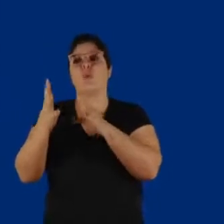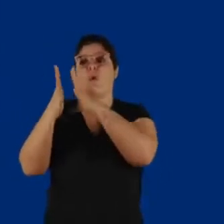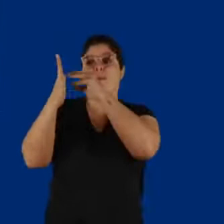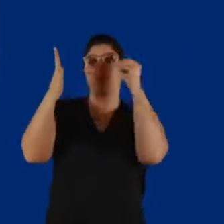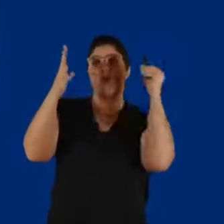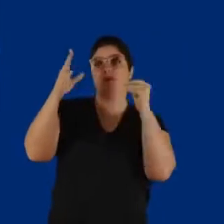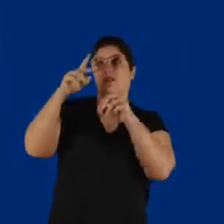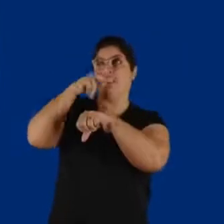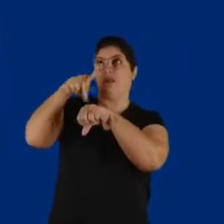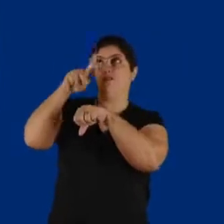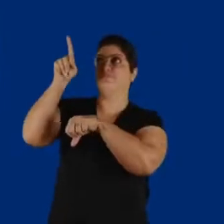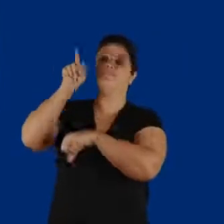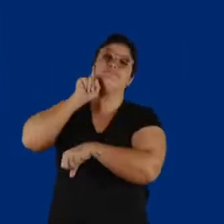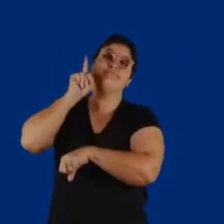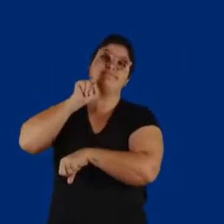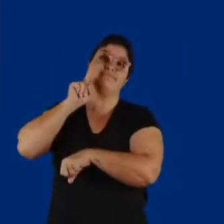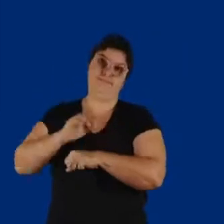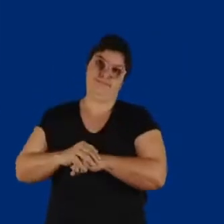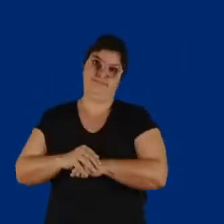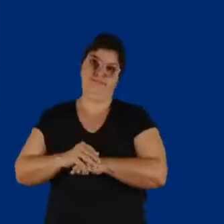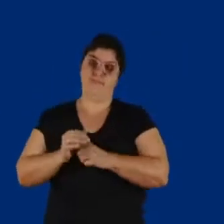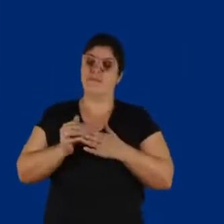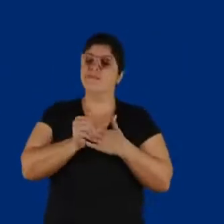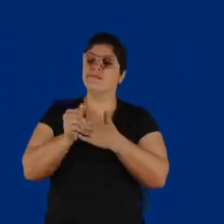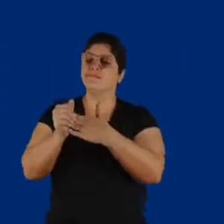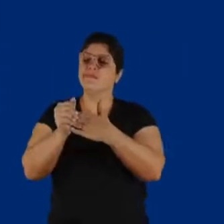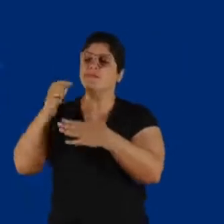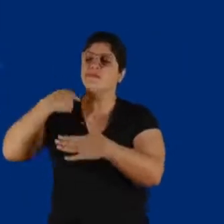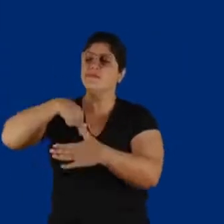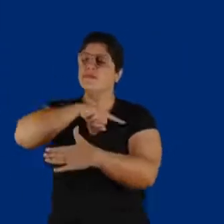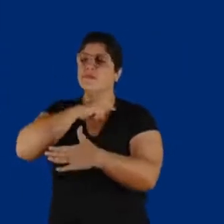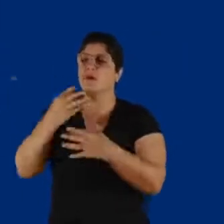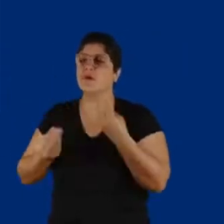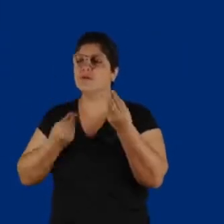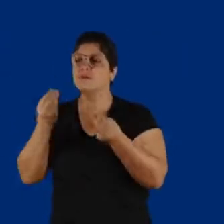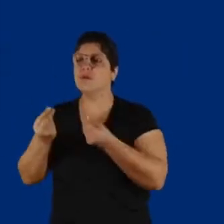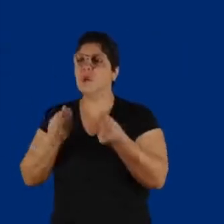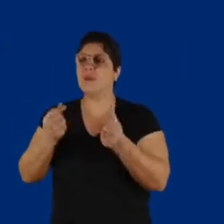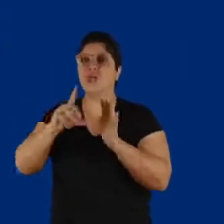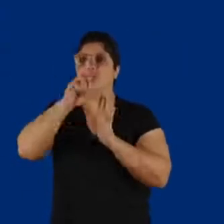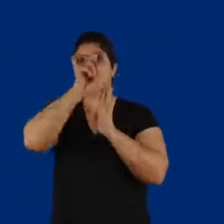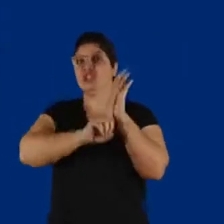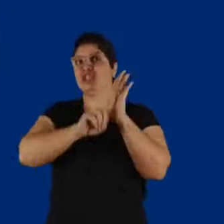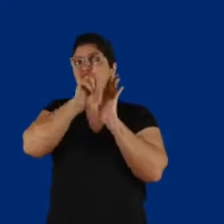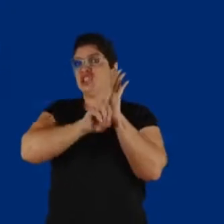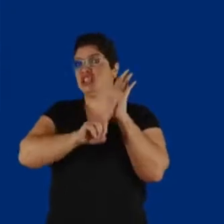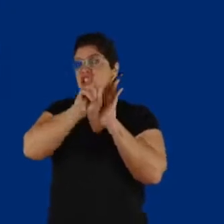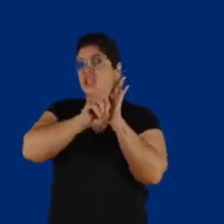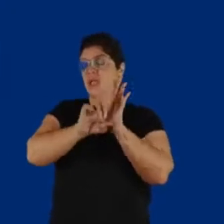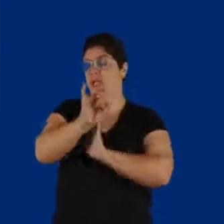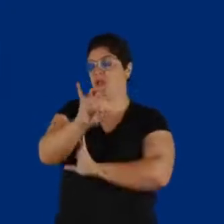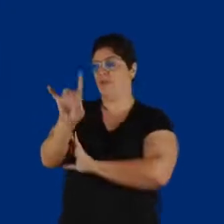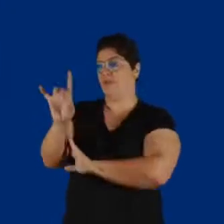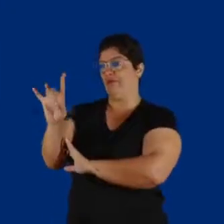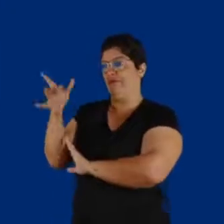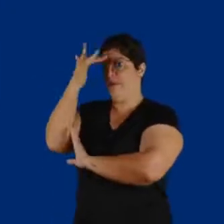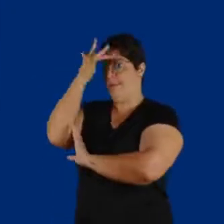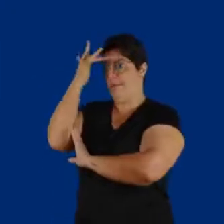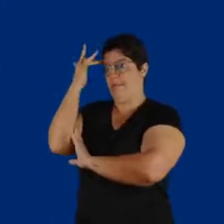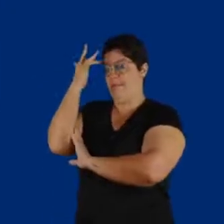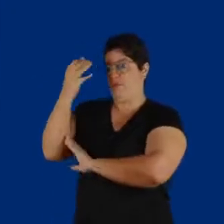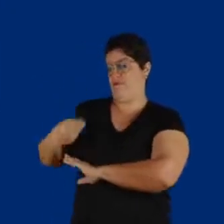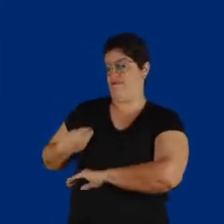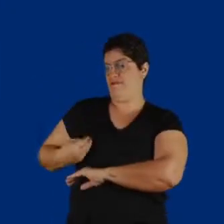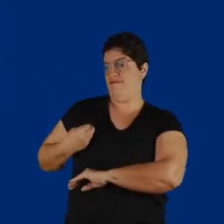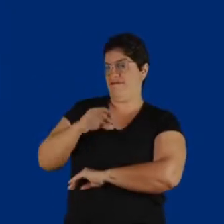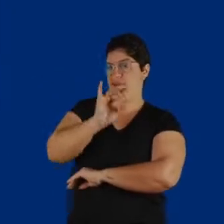americano e é muito guiado em relação a direitos individuais e a vida individual. Em